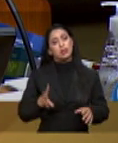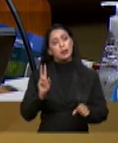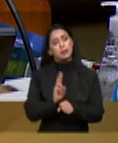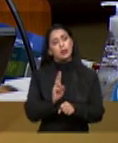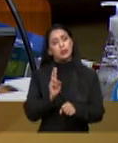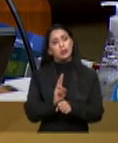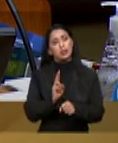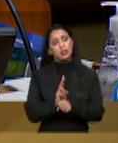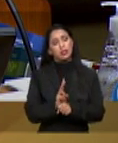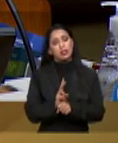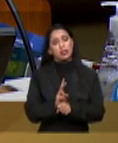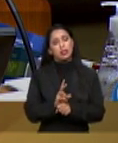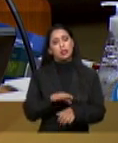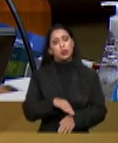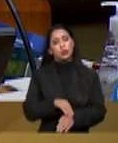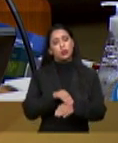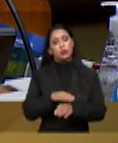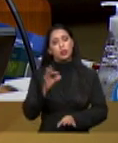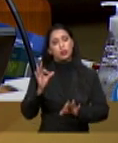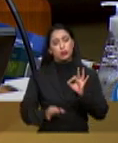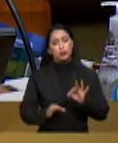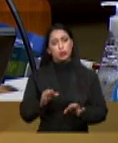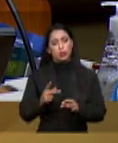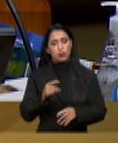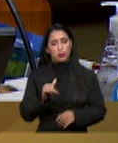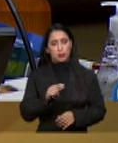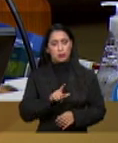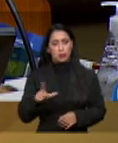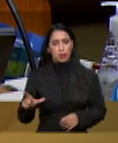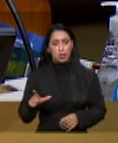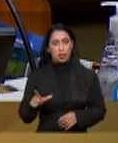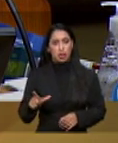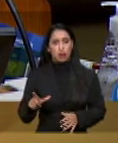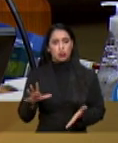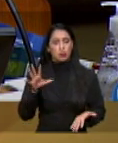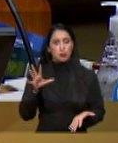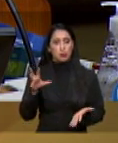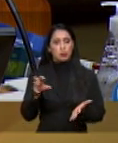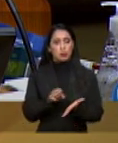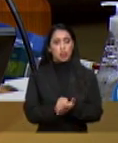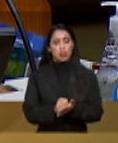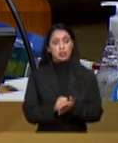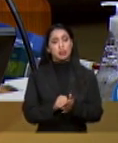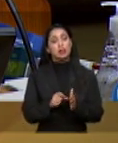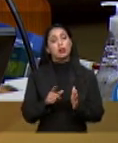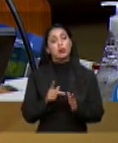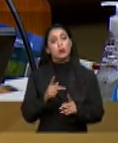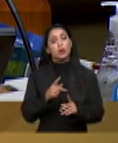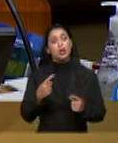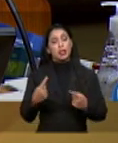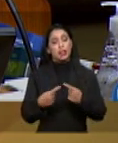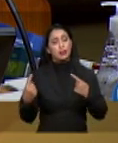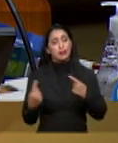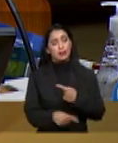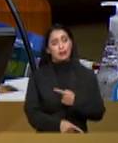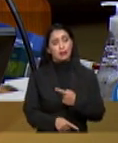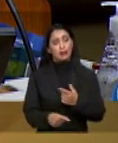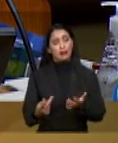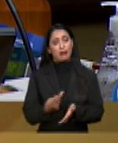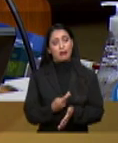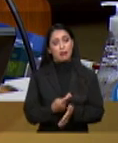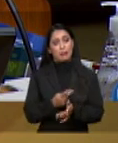do bem jurídico penal tutelado pelo tipo da apropriação indébita previdenciária. Não há